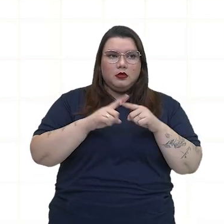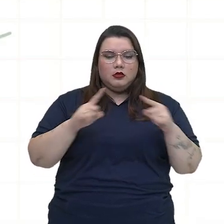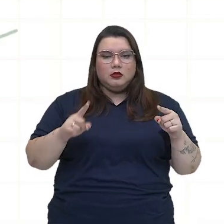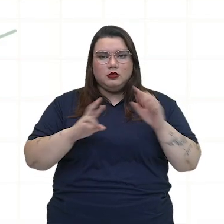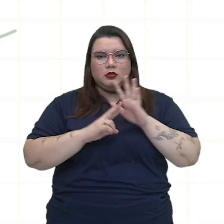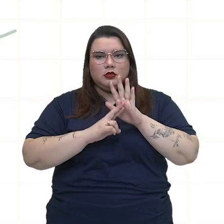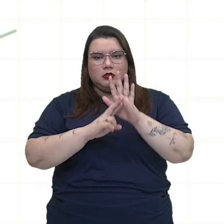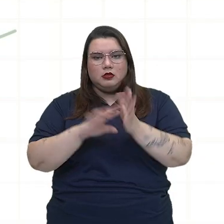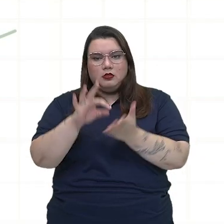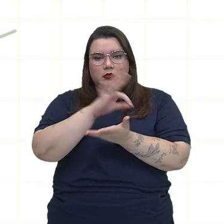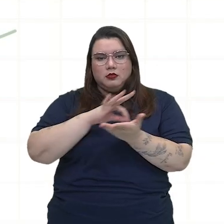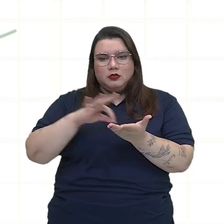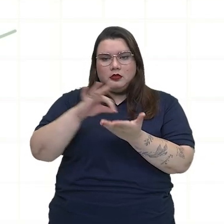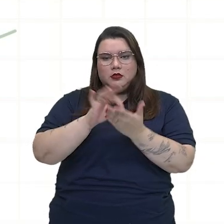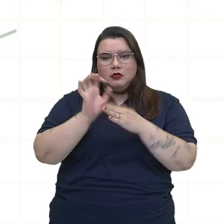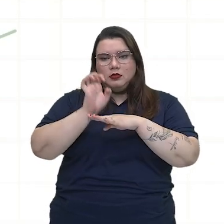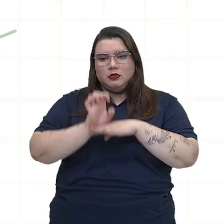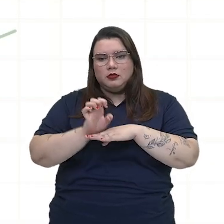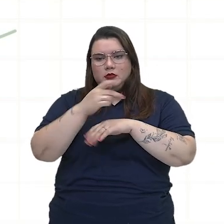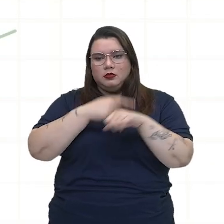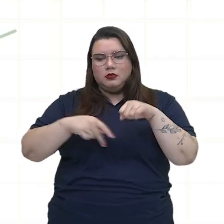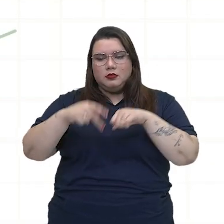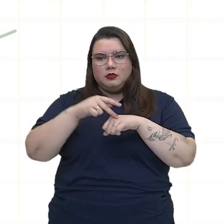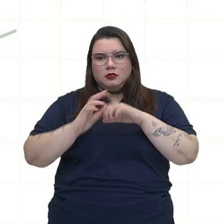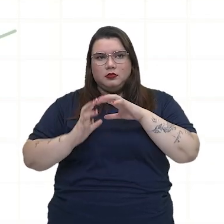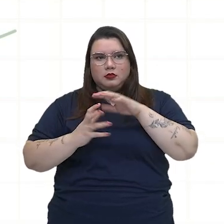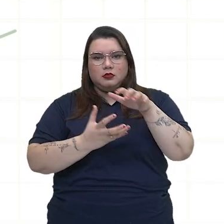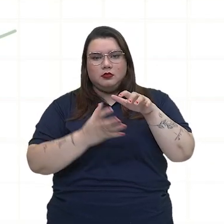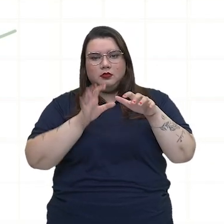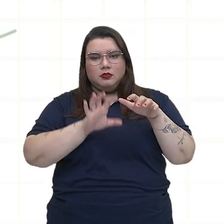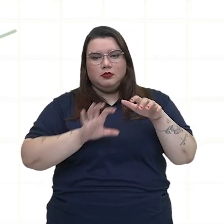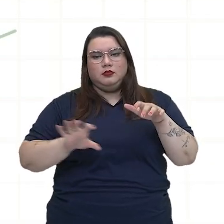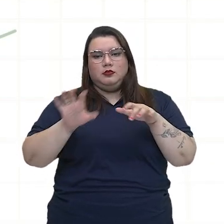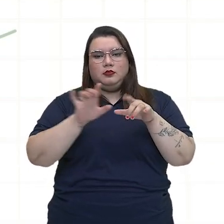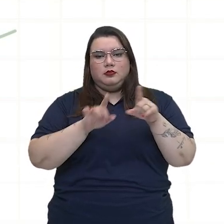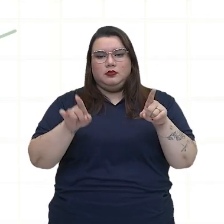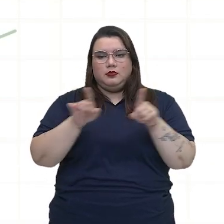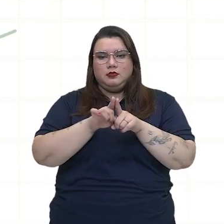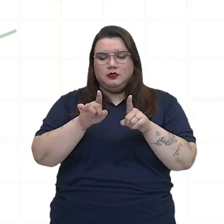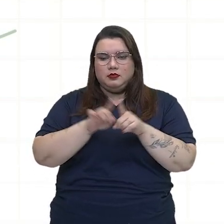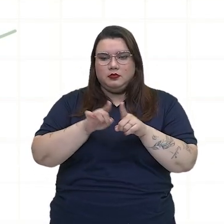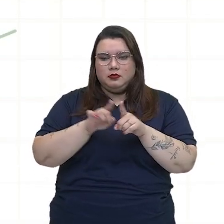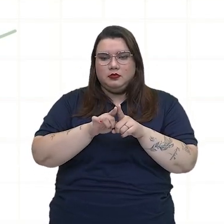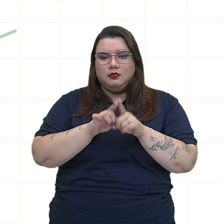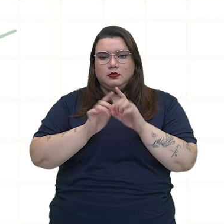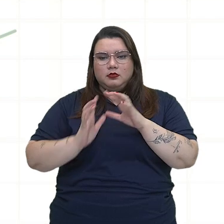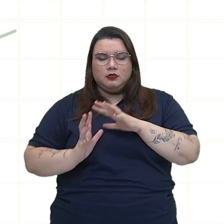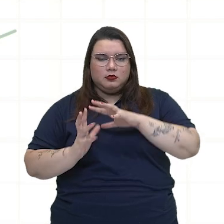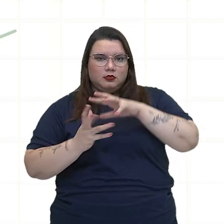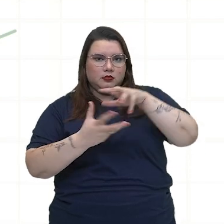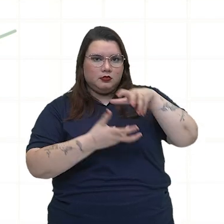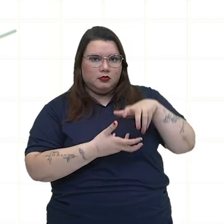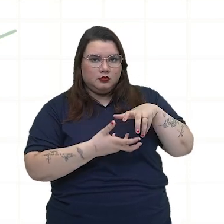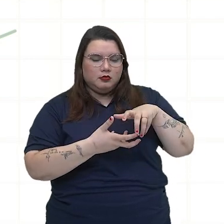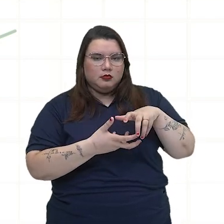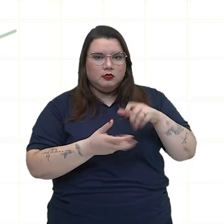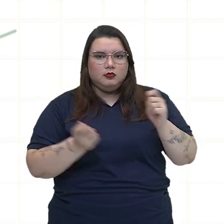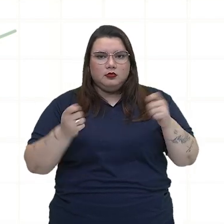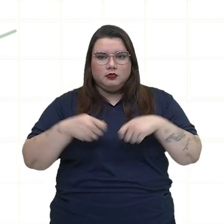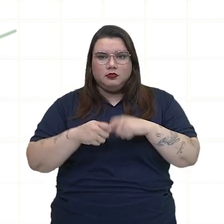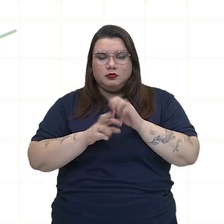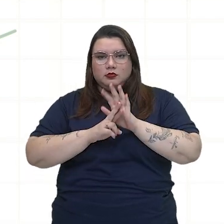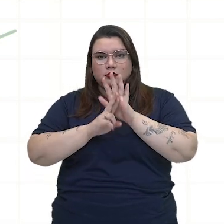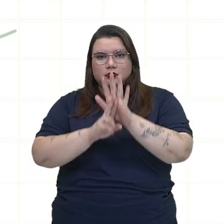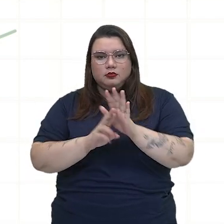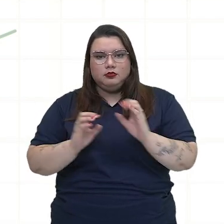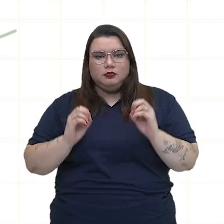representando mapas de estados, países, continentes e até mesmo o planeta inteiro.